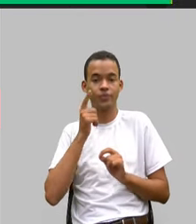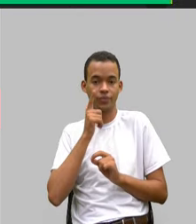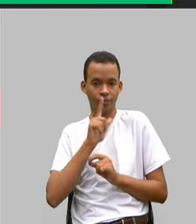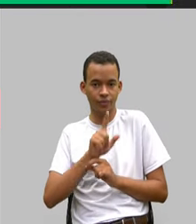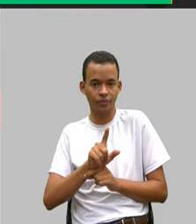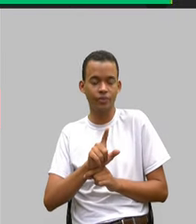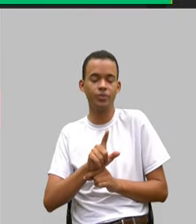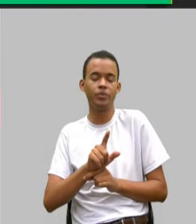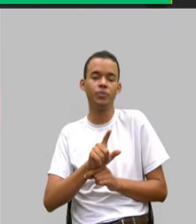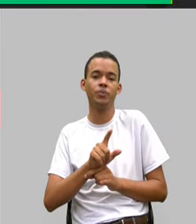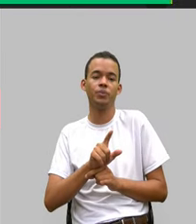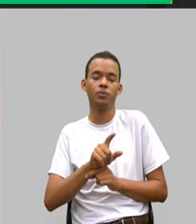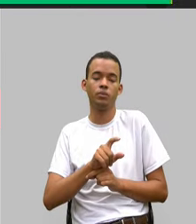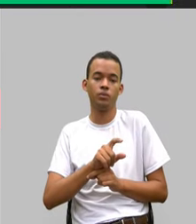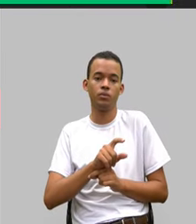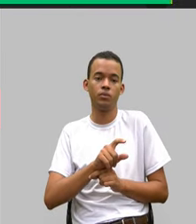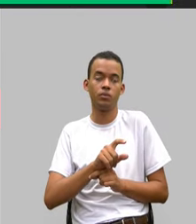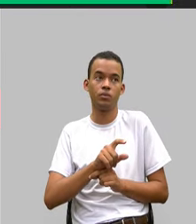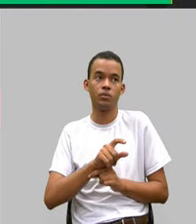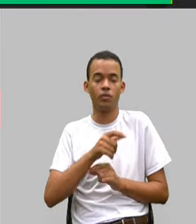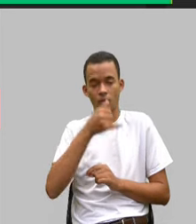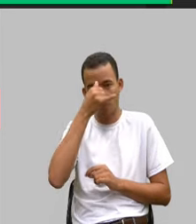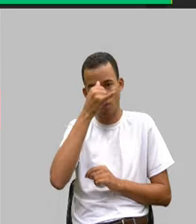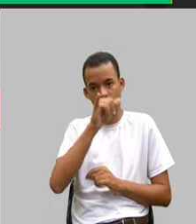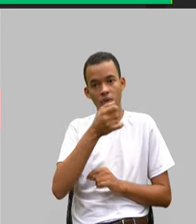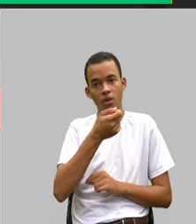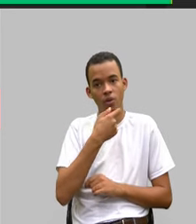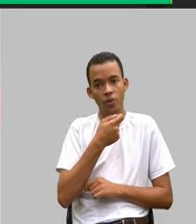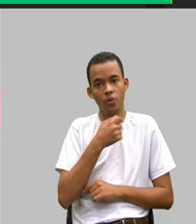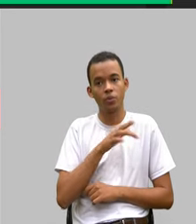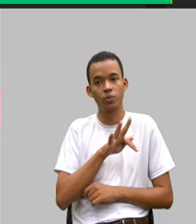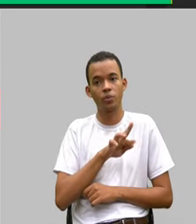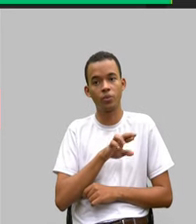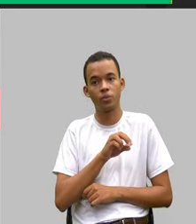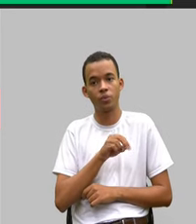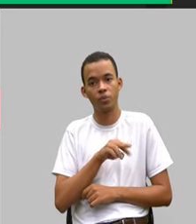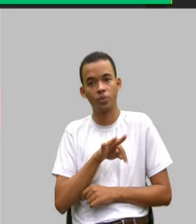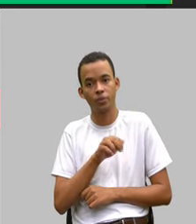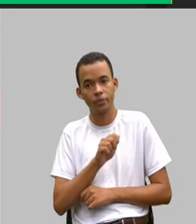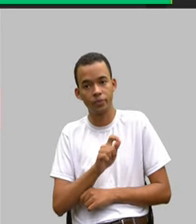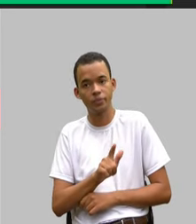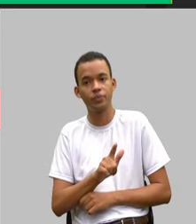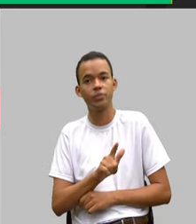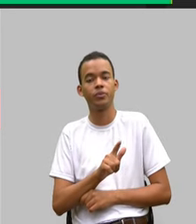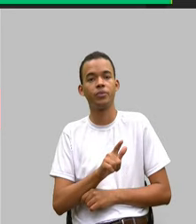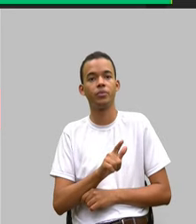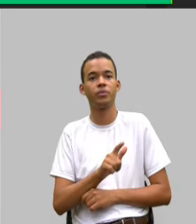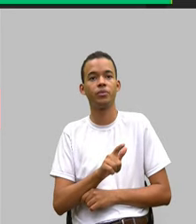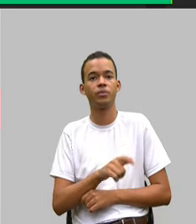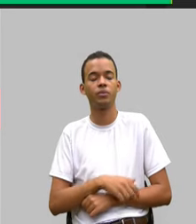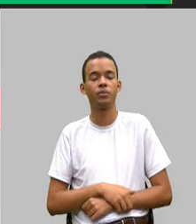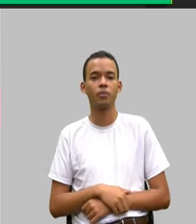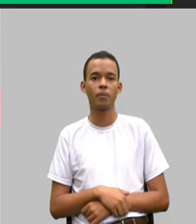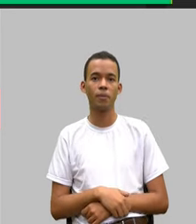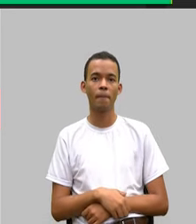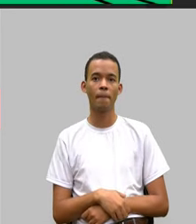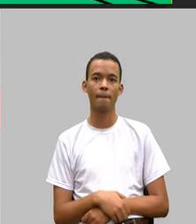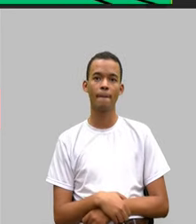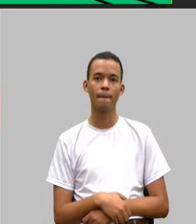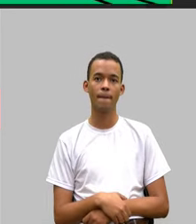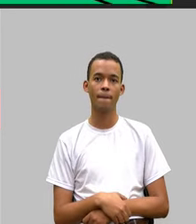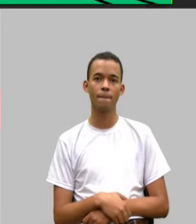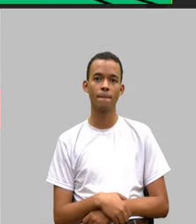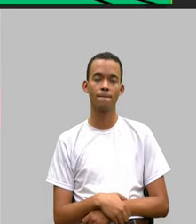de passar a não atribuir a medica o bem-estar desse paciente pode